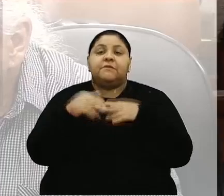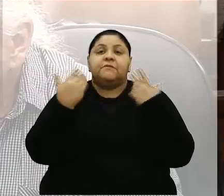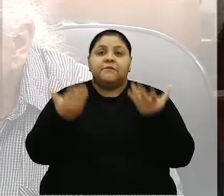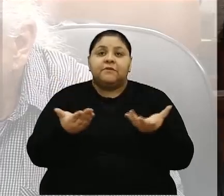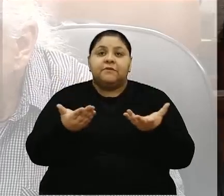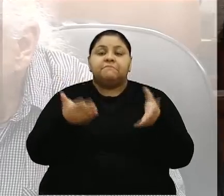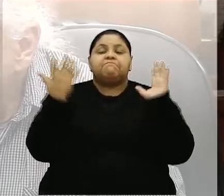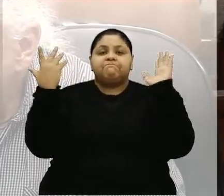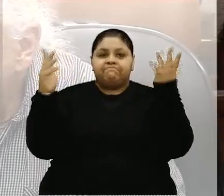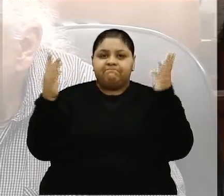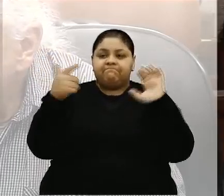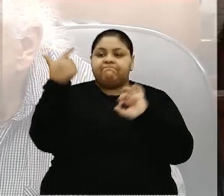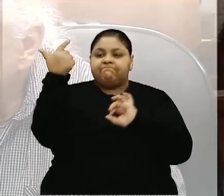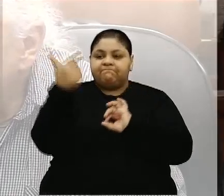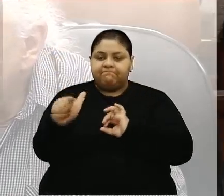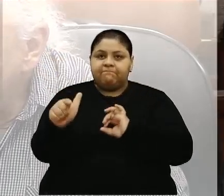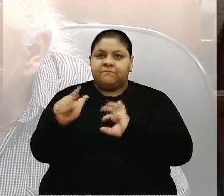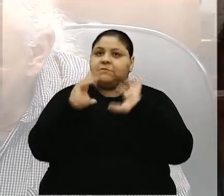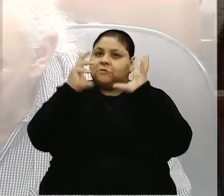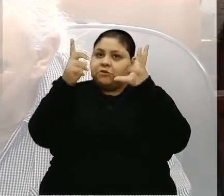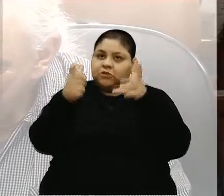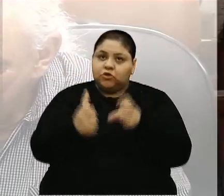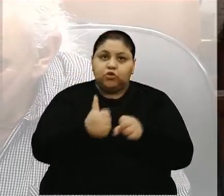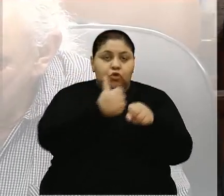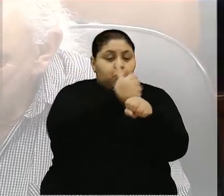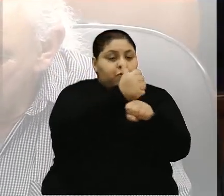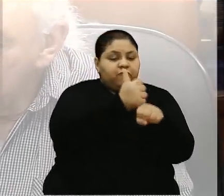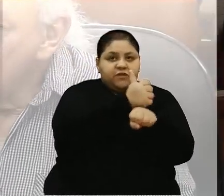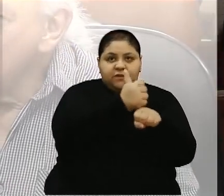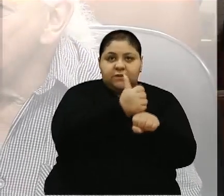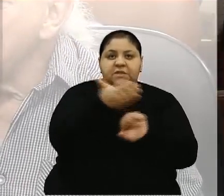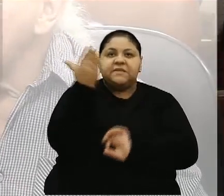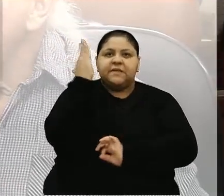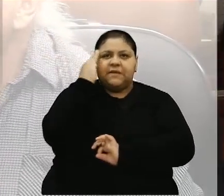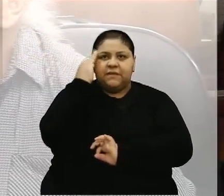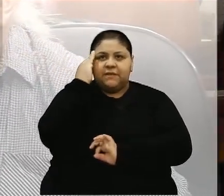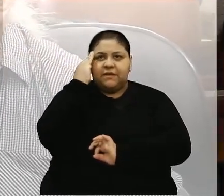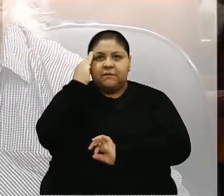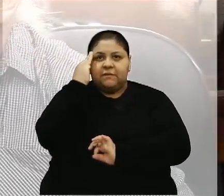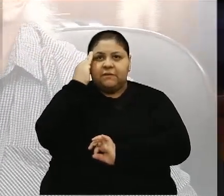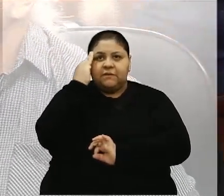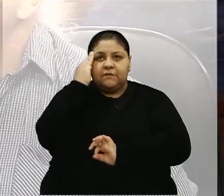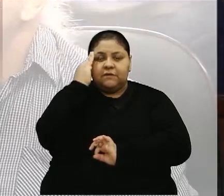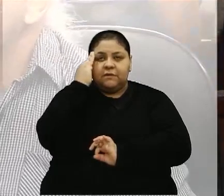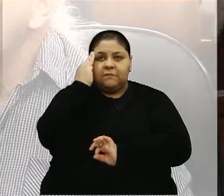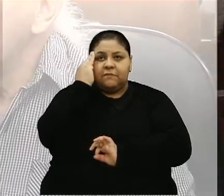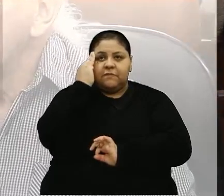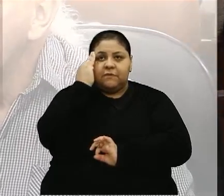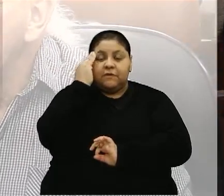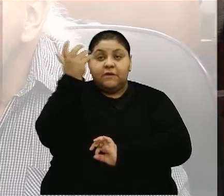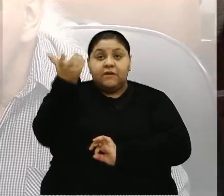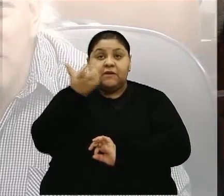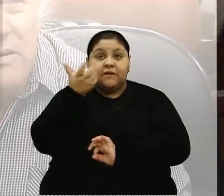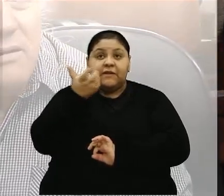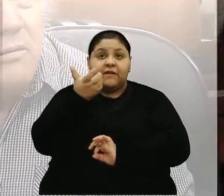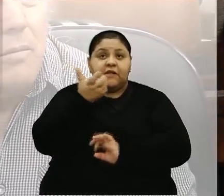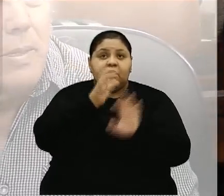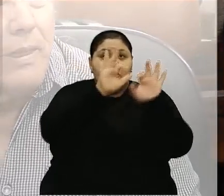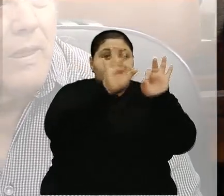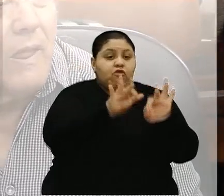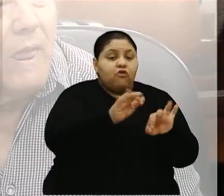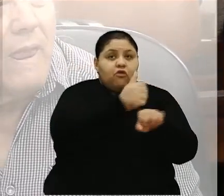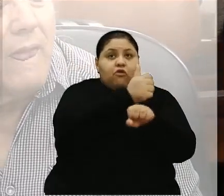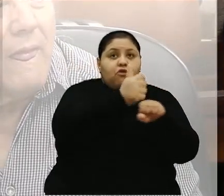Então, parabenizo mais uma vez a senhora, todos os apicultores. E saber que, Felipe, uma vez queriam tirar os apicultores da sede deles,